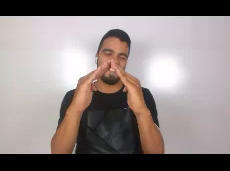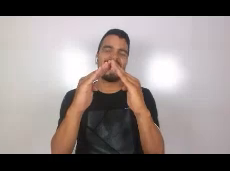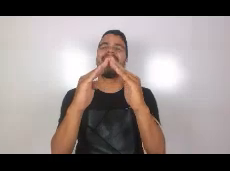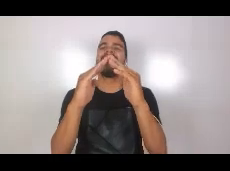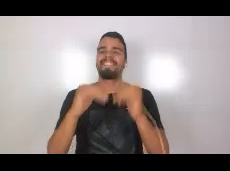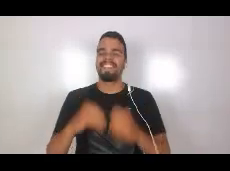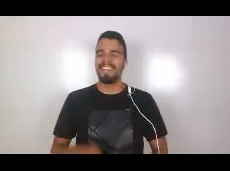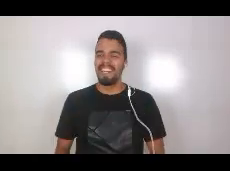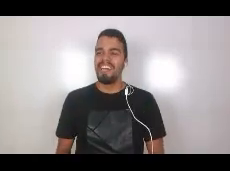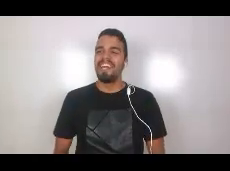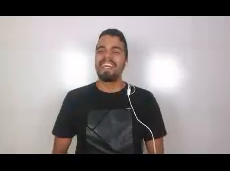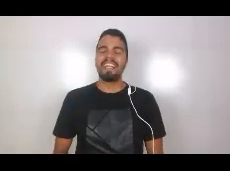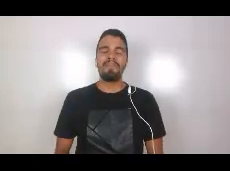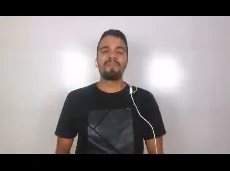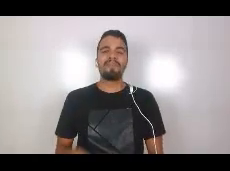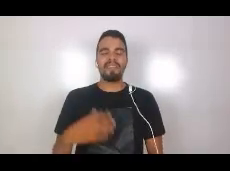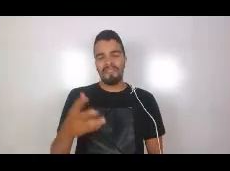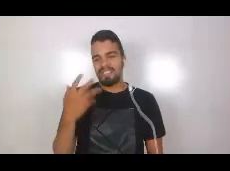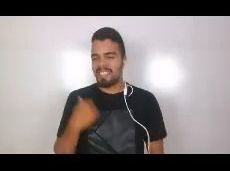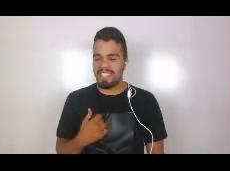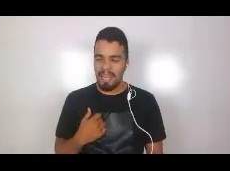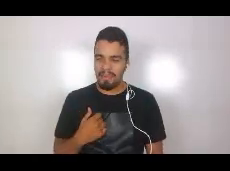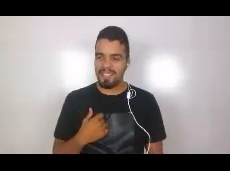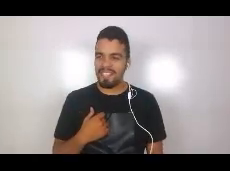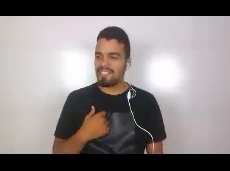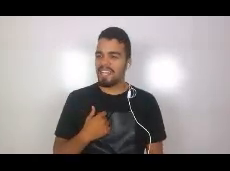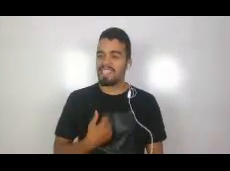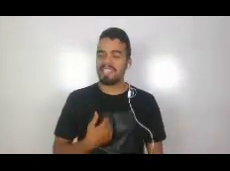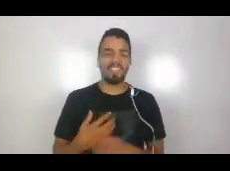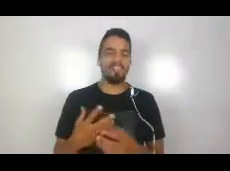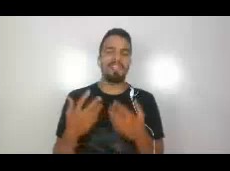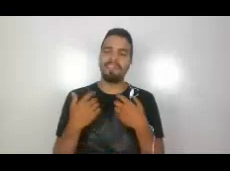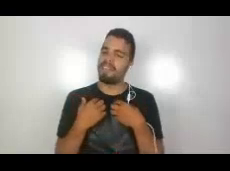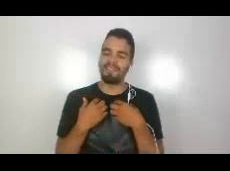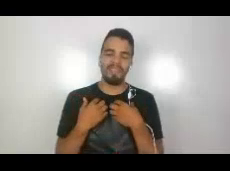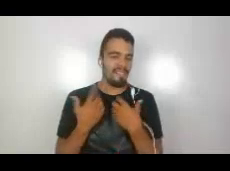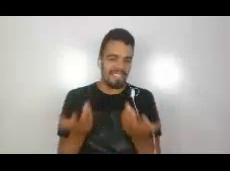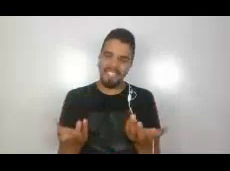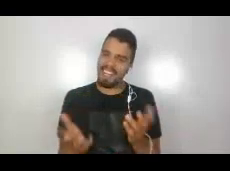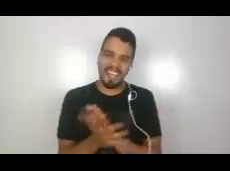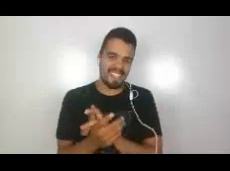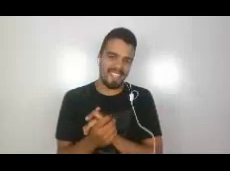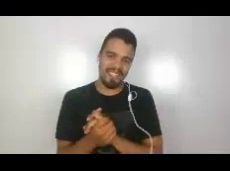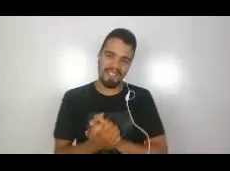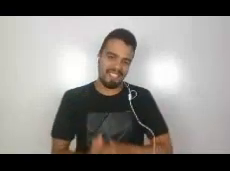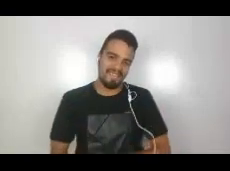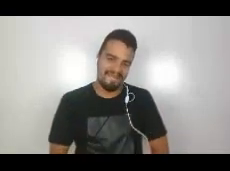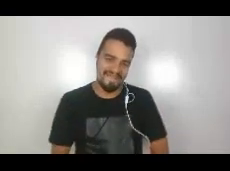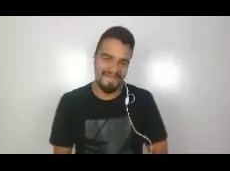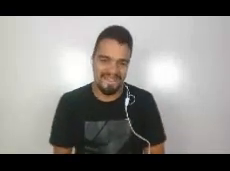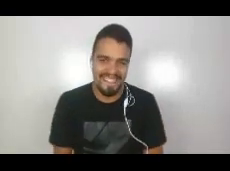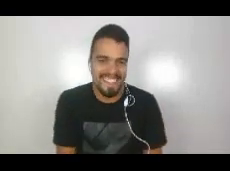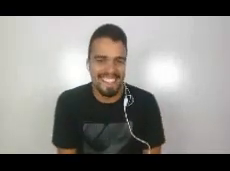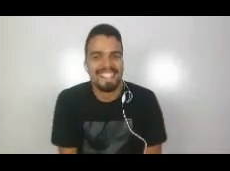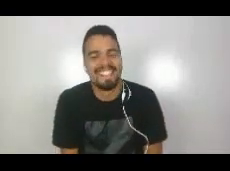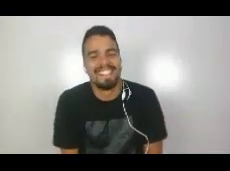Casa. Casa. Clemilton, como que você sabe que é o sinal de casa, sendo que eu não ensinei casa aqui hoje?